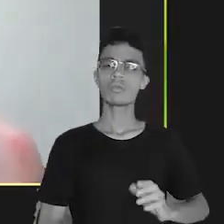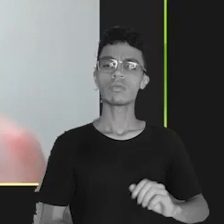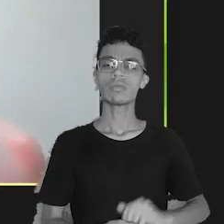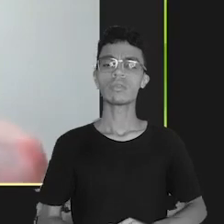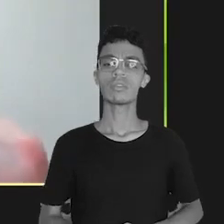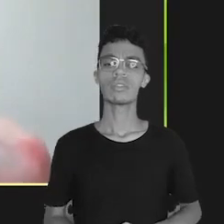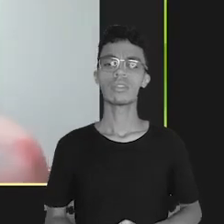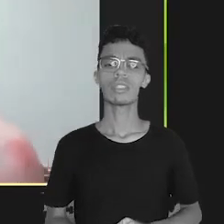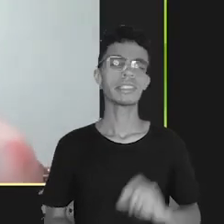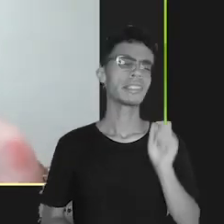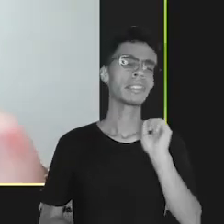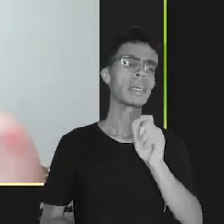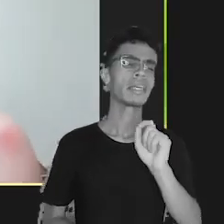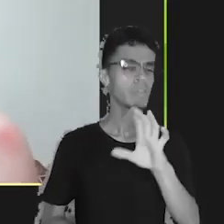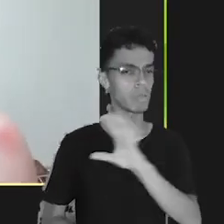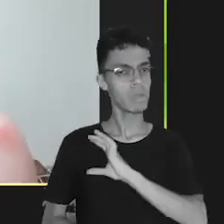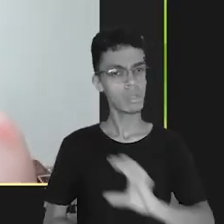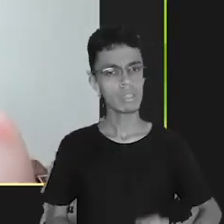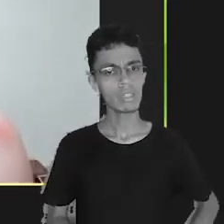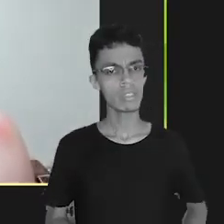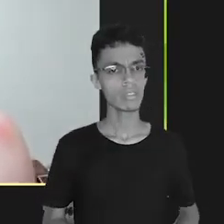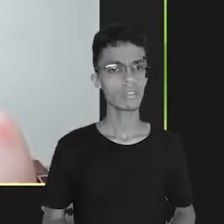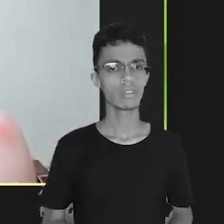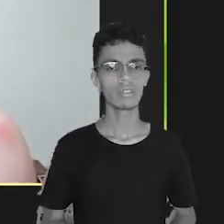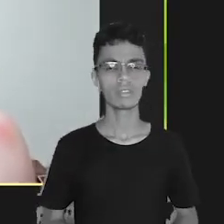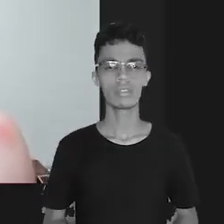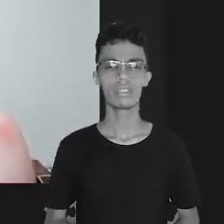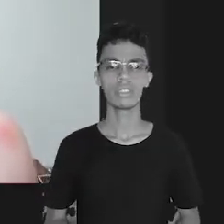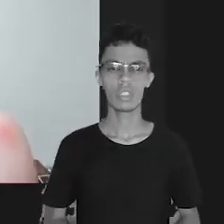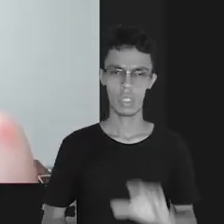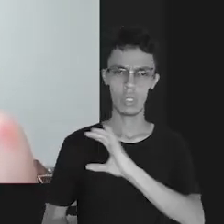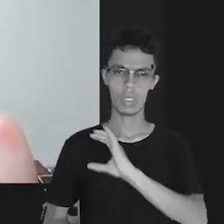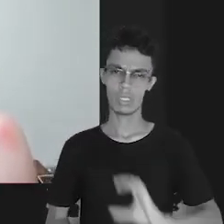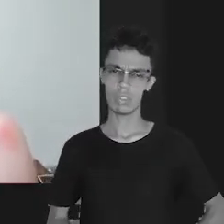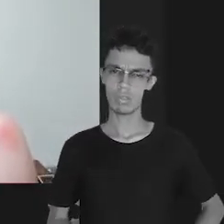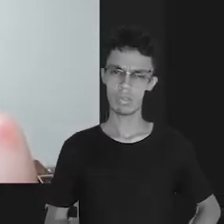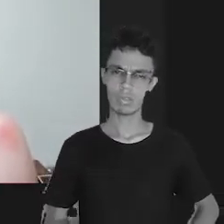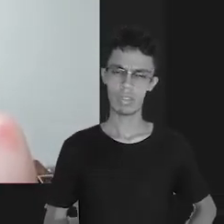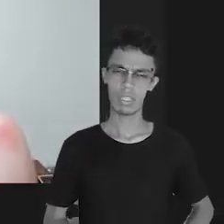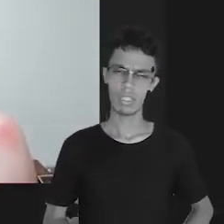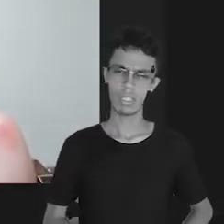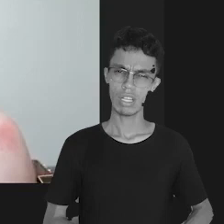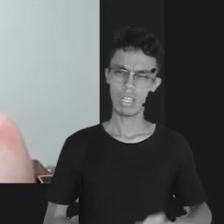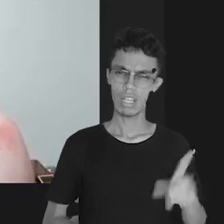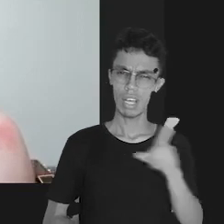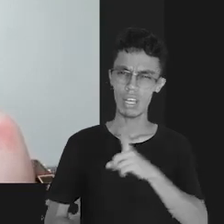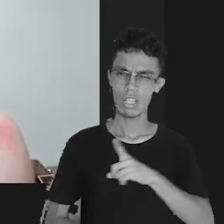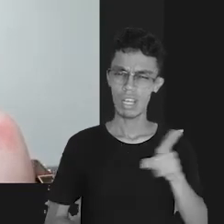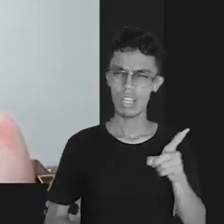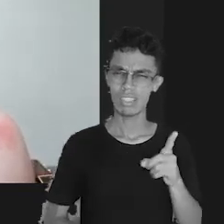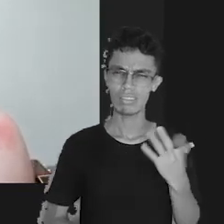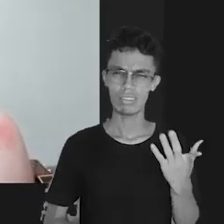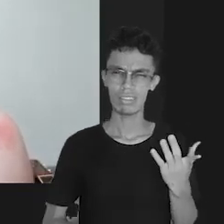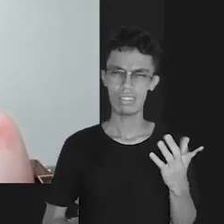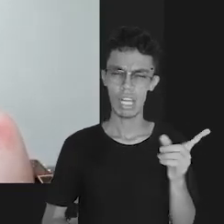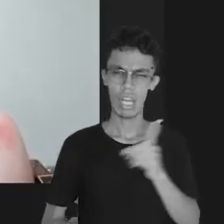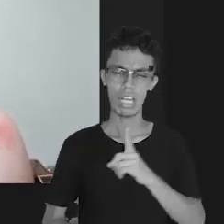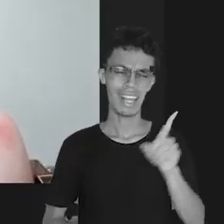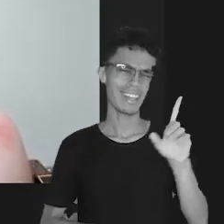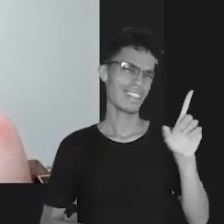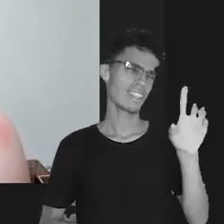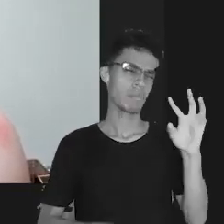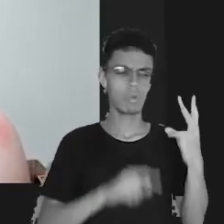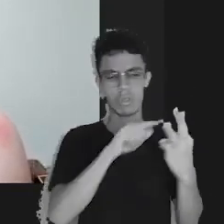E de quem mais? Do Cristo? Aquele pode